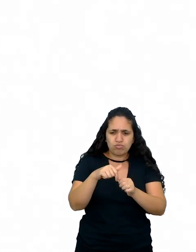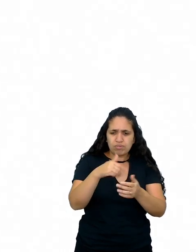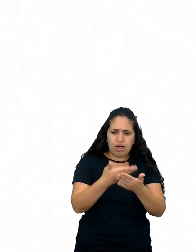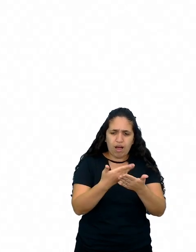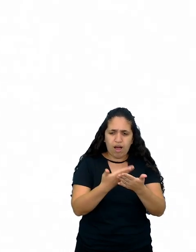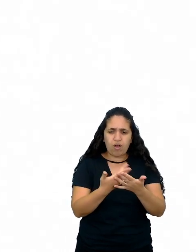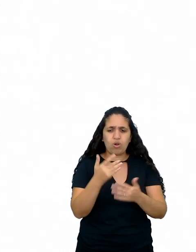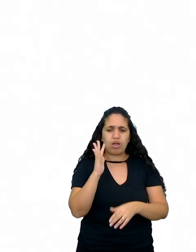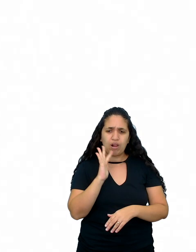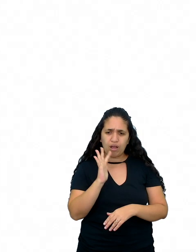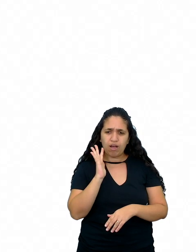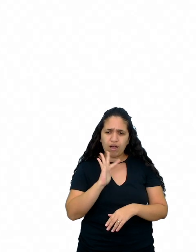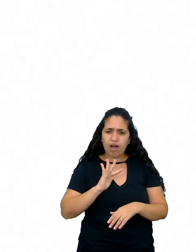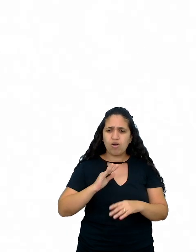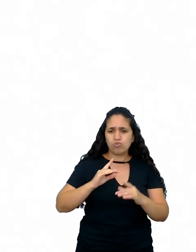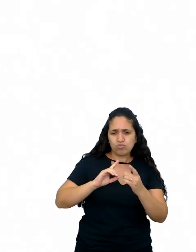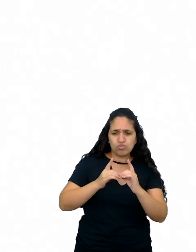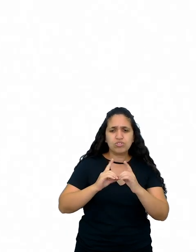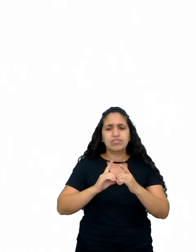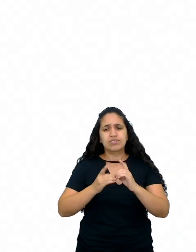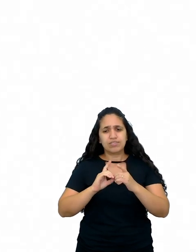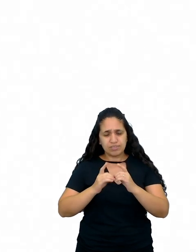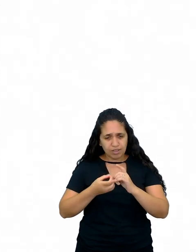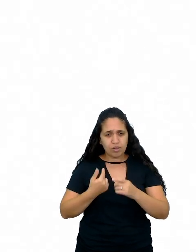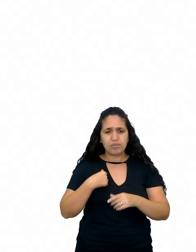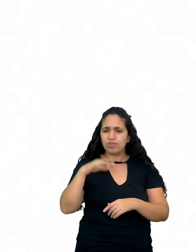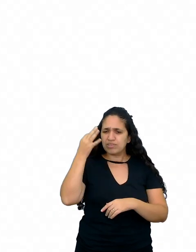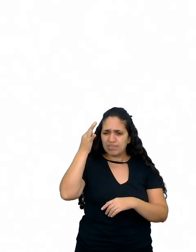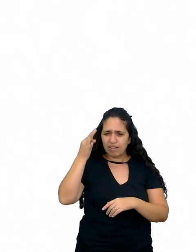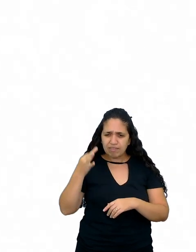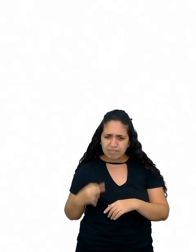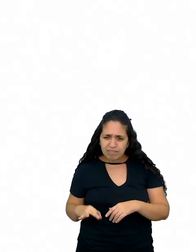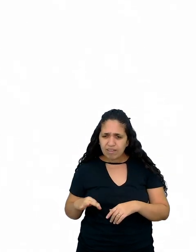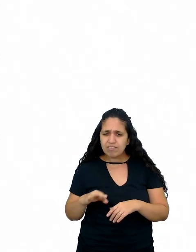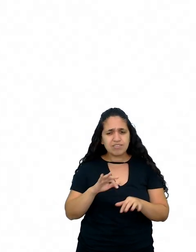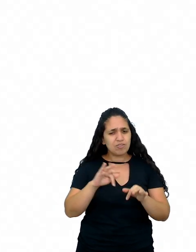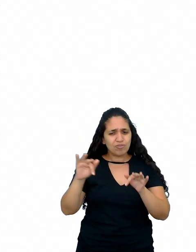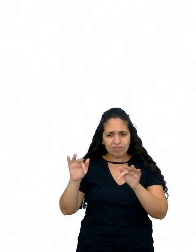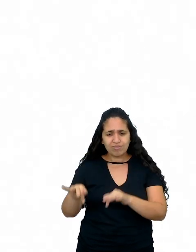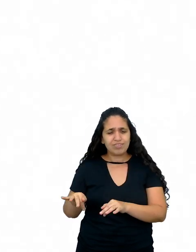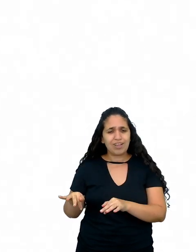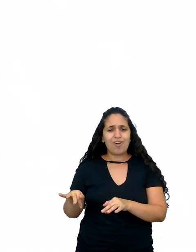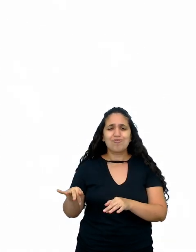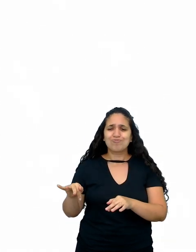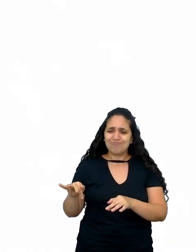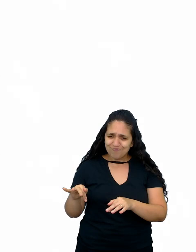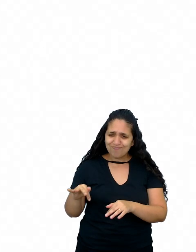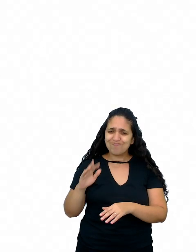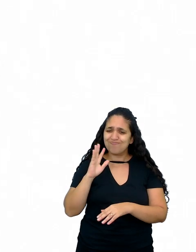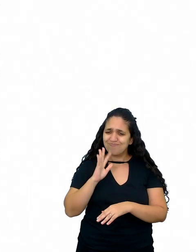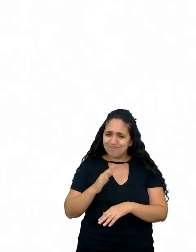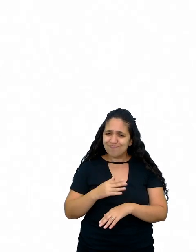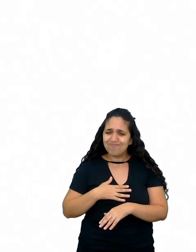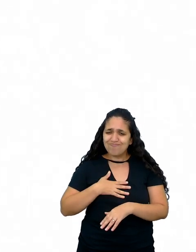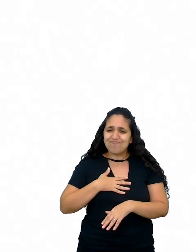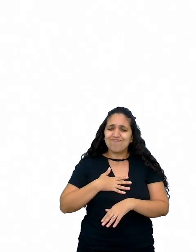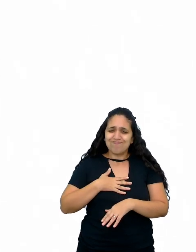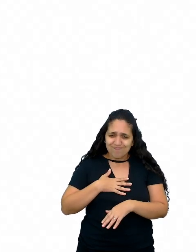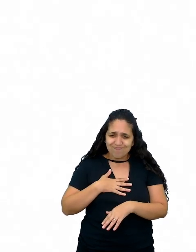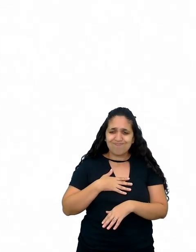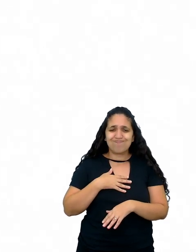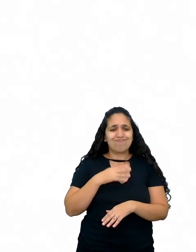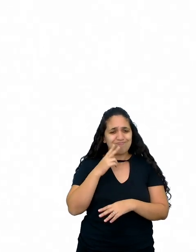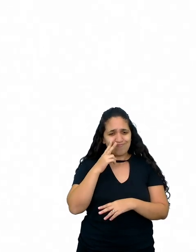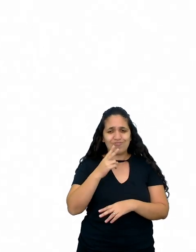bem legal, uma aula dinâmica. E eu tenho certeza que no final a gente vai se sentir bem